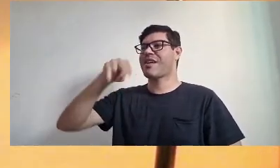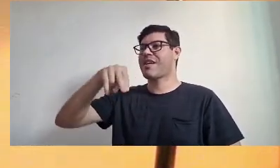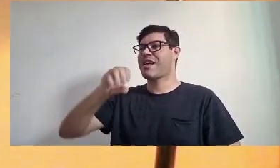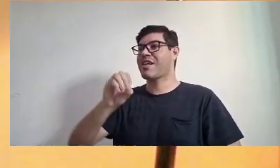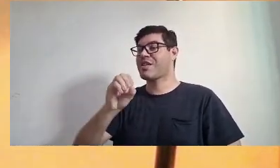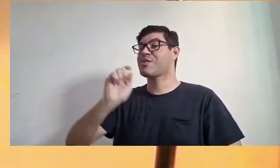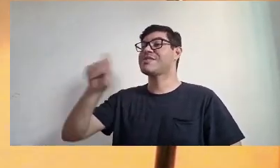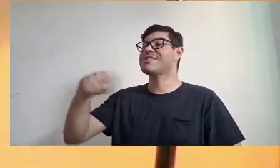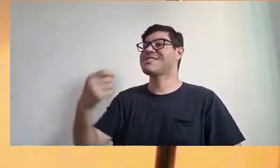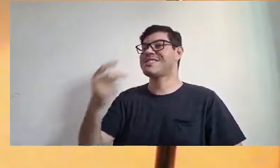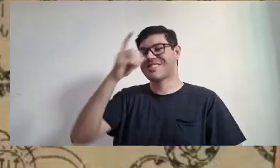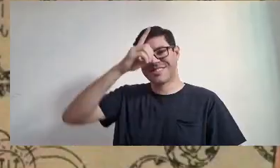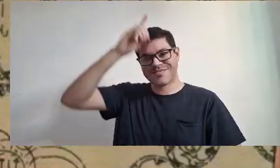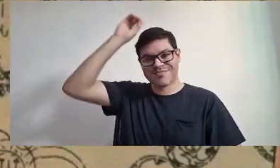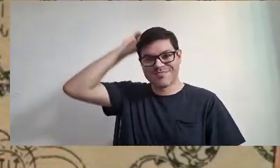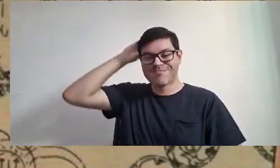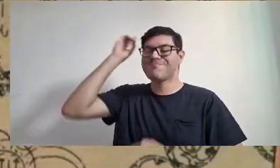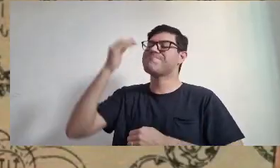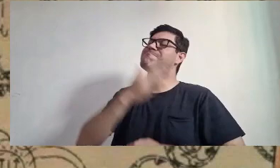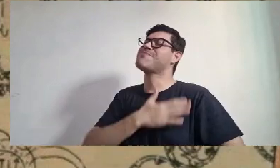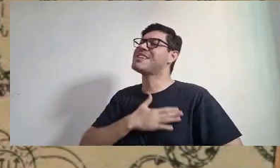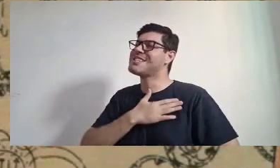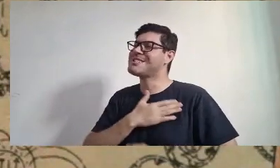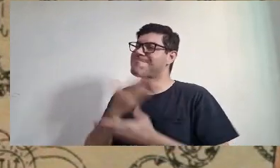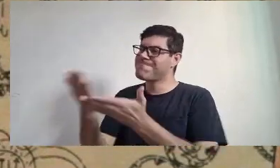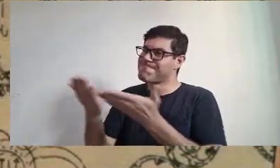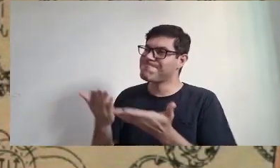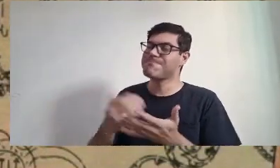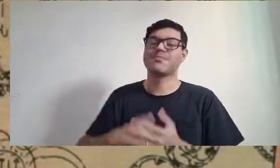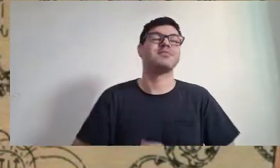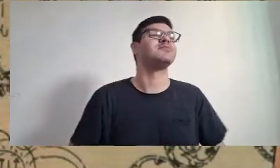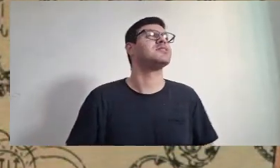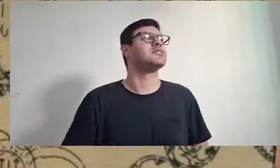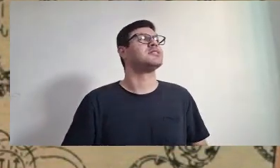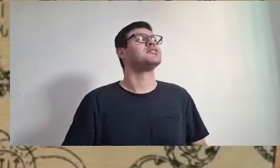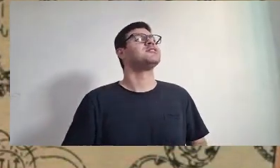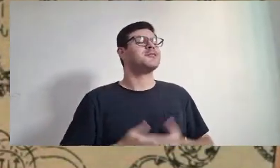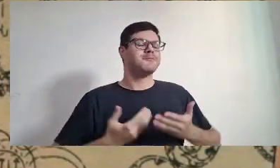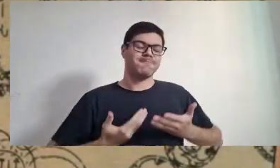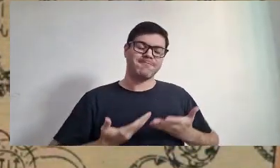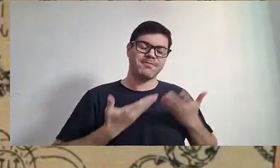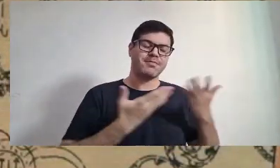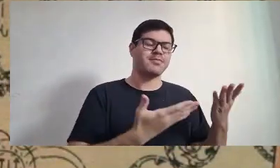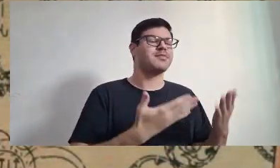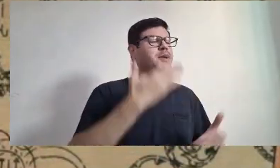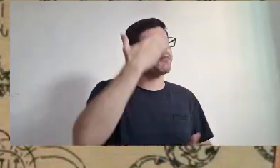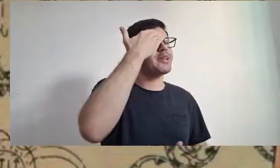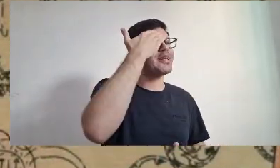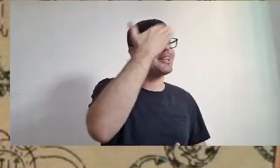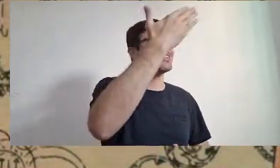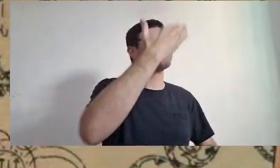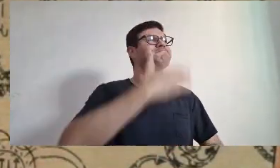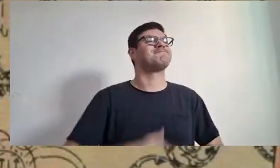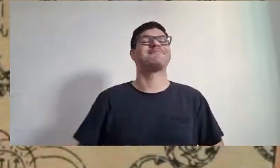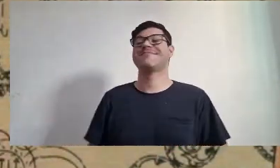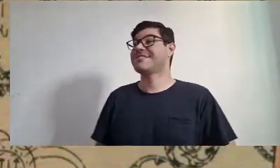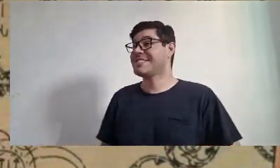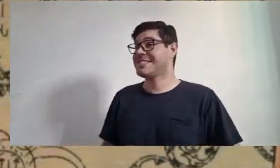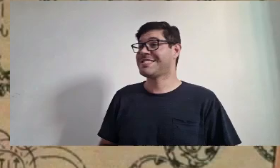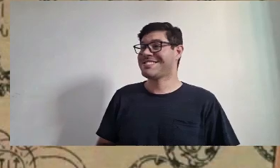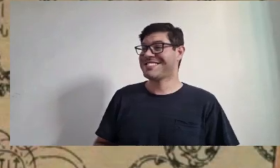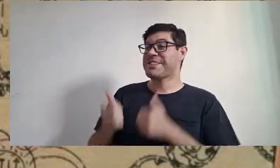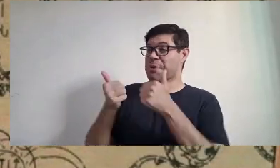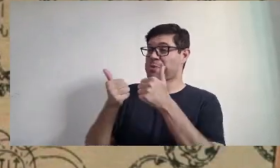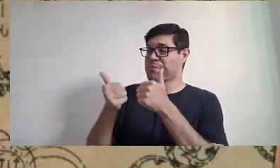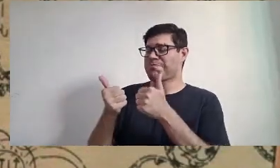prazer ter o senhor aqui comigo. Prazer é todo meu. Estou à disposição para Vossa Senhoria. Vossa Senhoria foi bom,